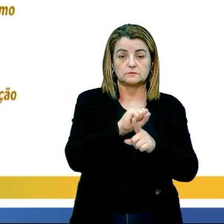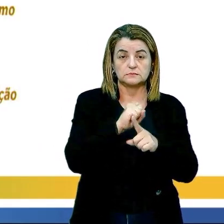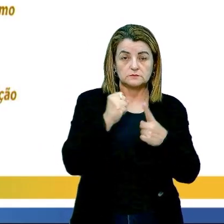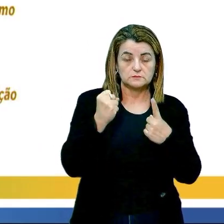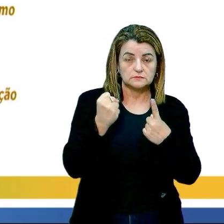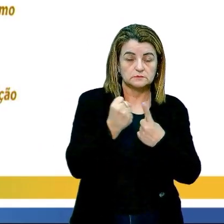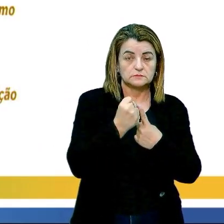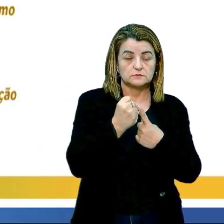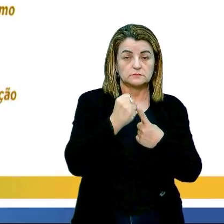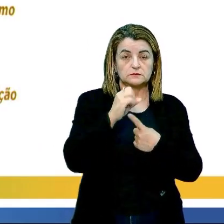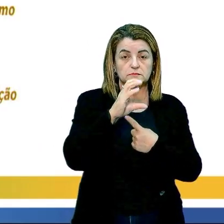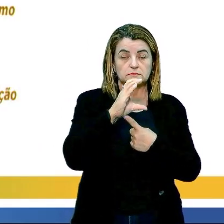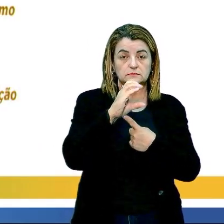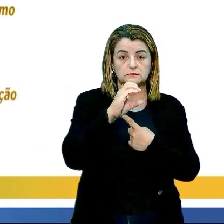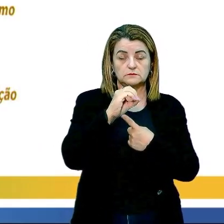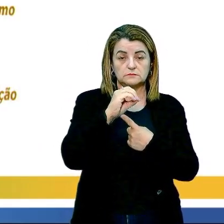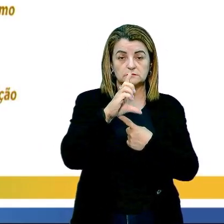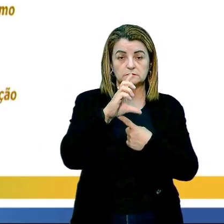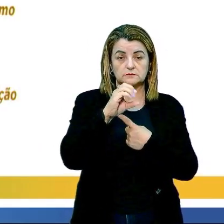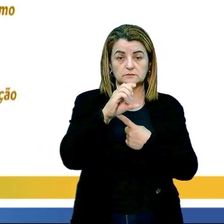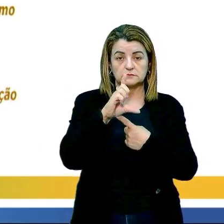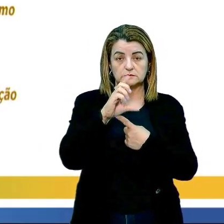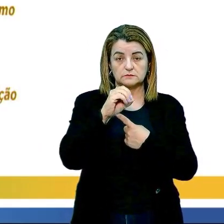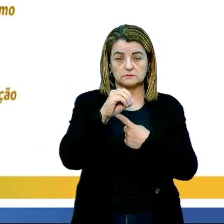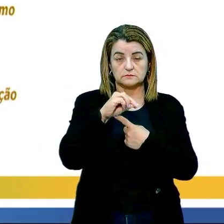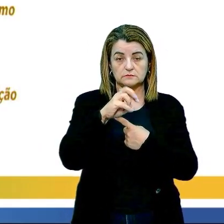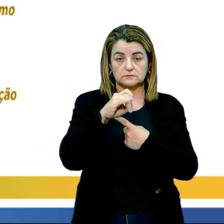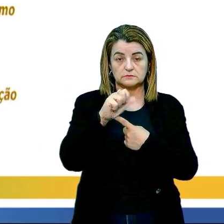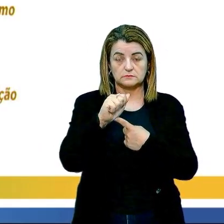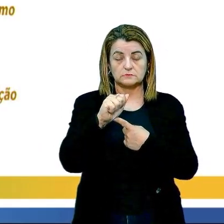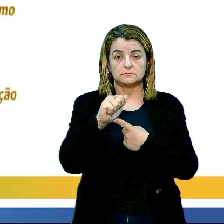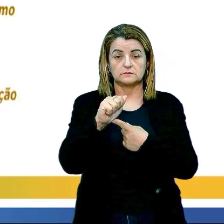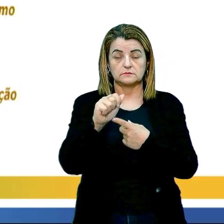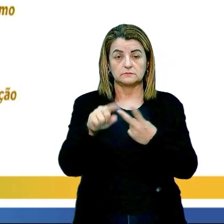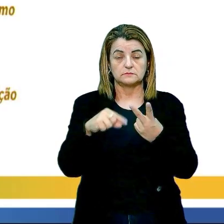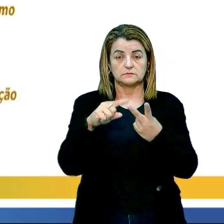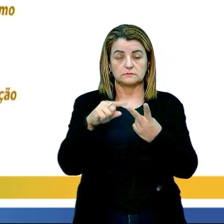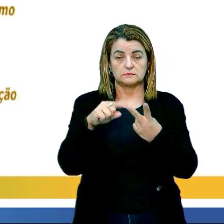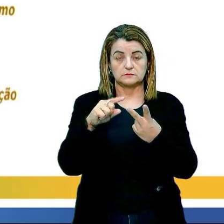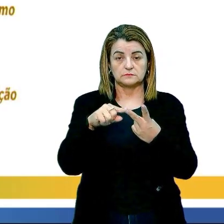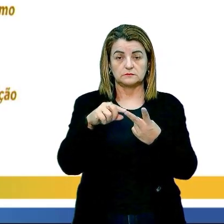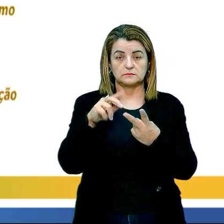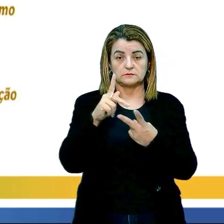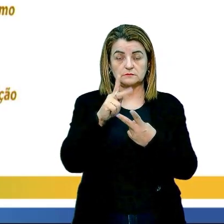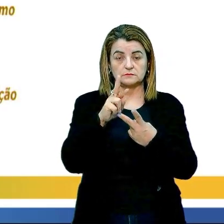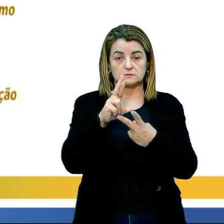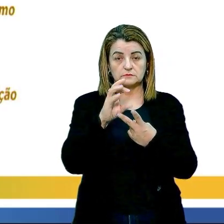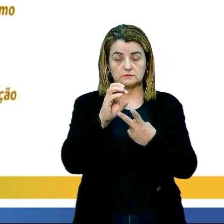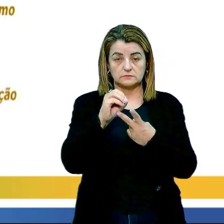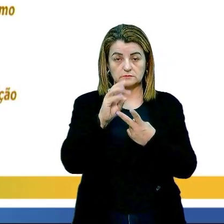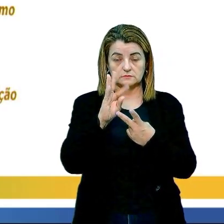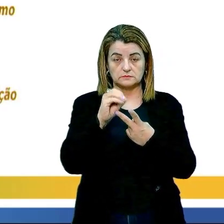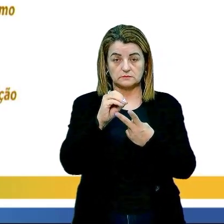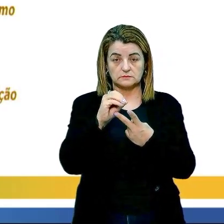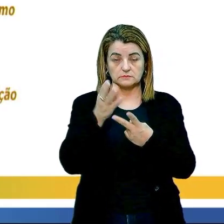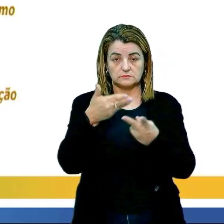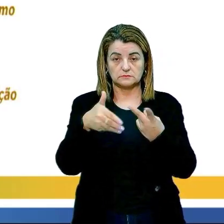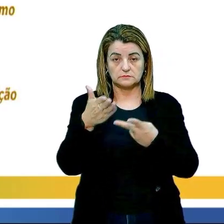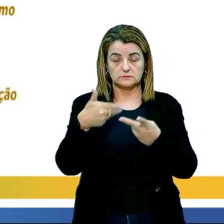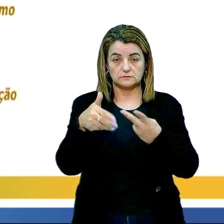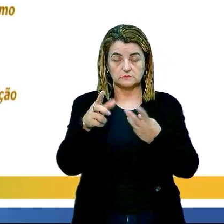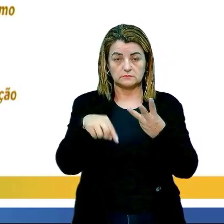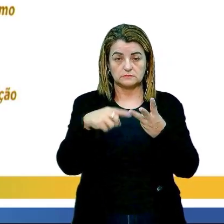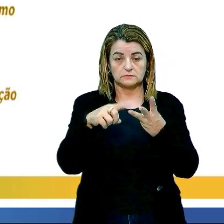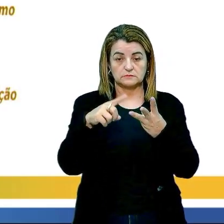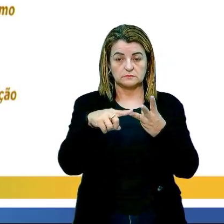sociedade e colônia, harmônicas interespecíficas, protocooperação, mutualismo, comensalismo